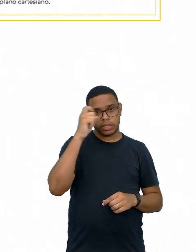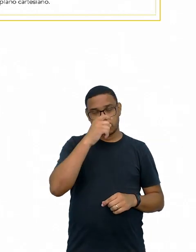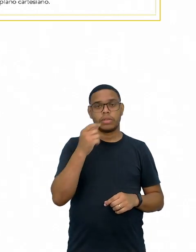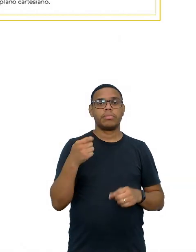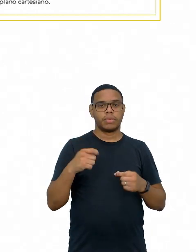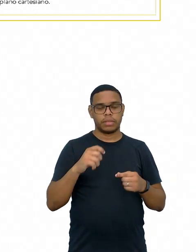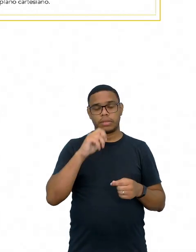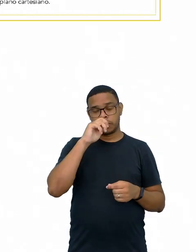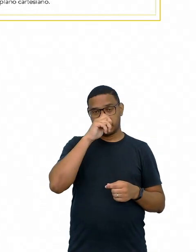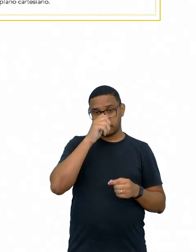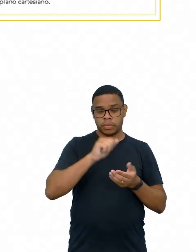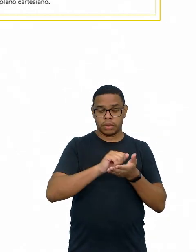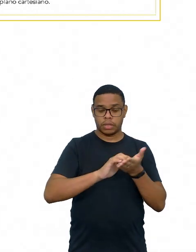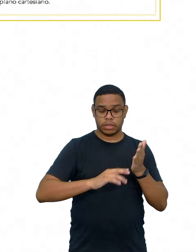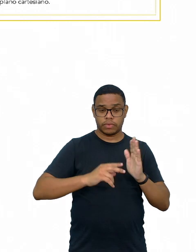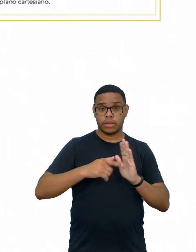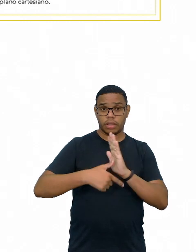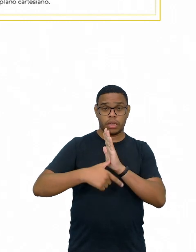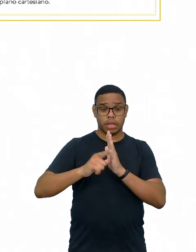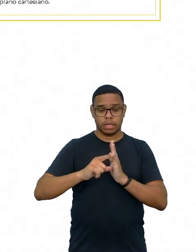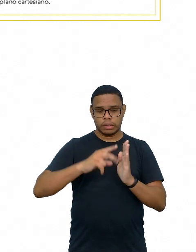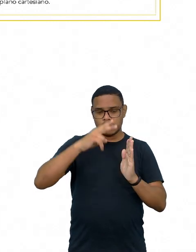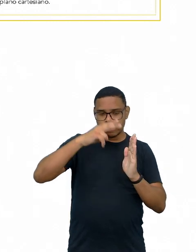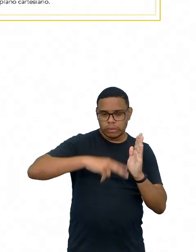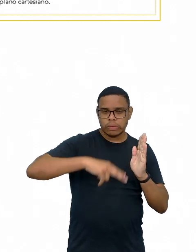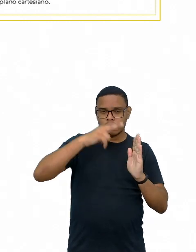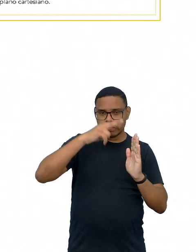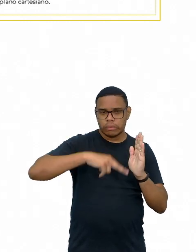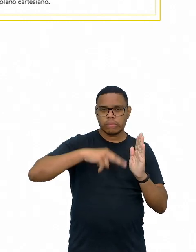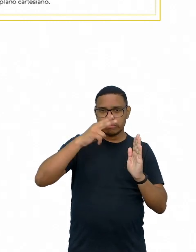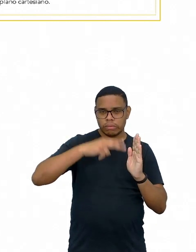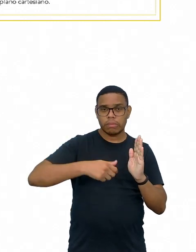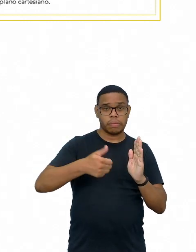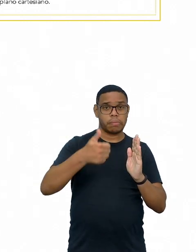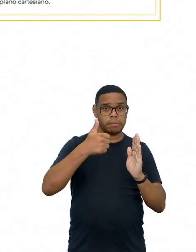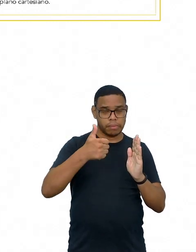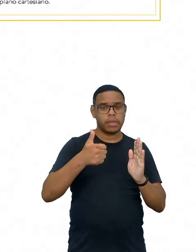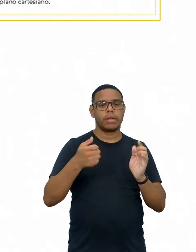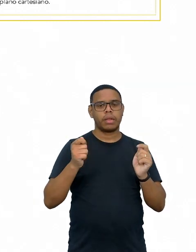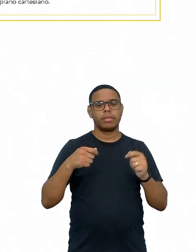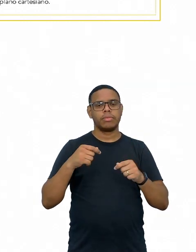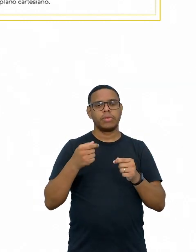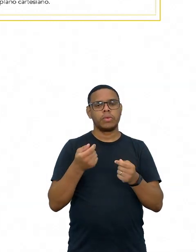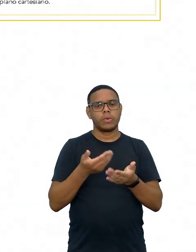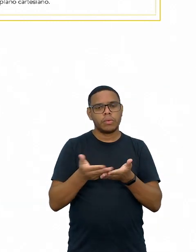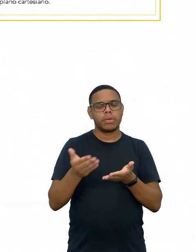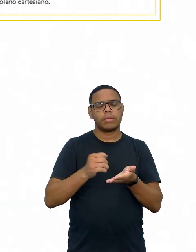bem essa atividade antes de começar a desenvolver.